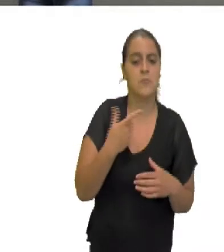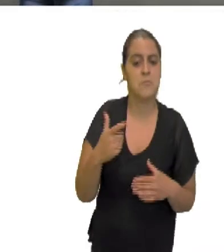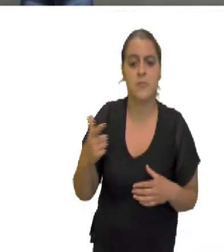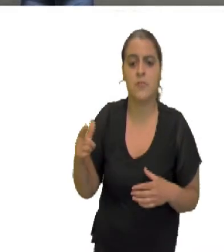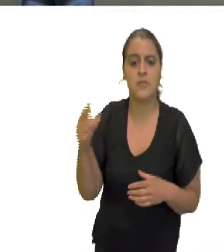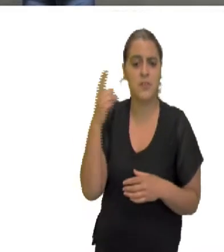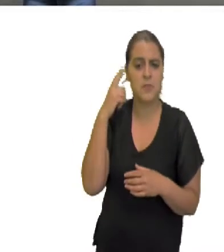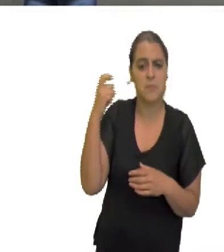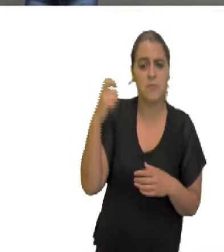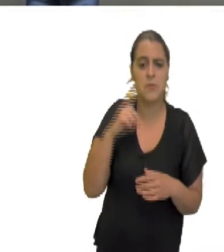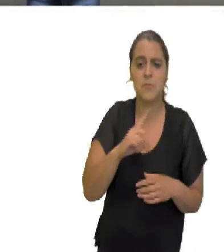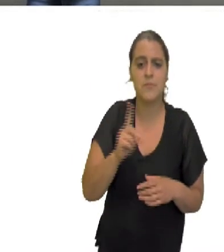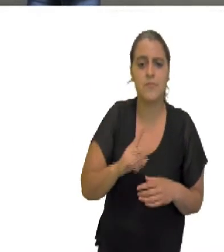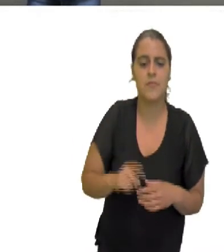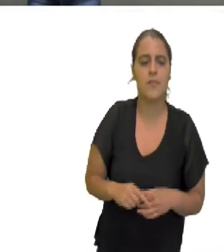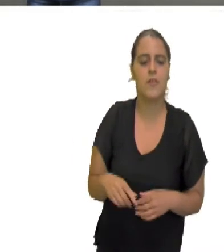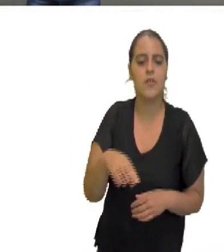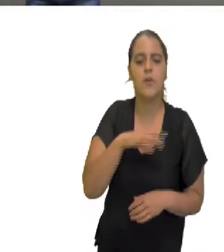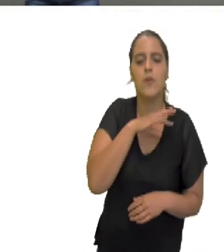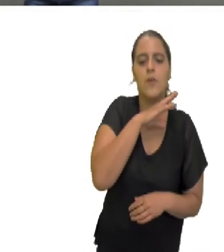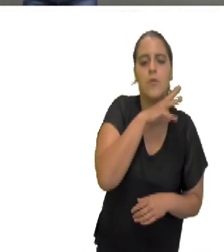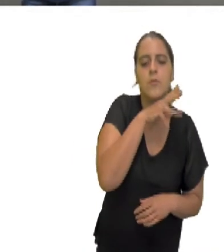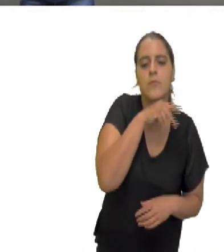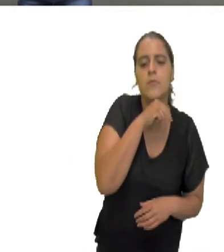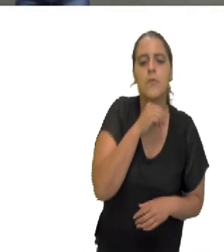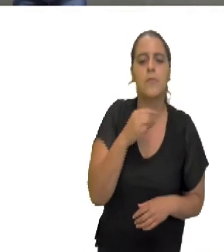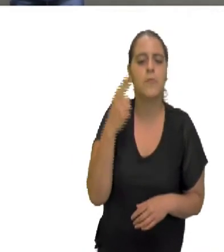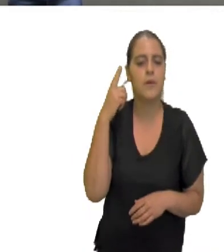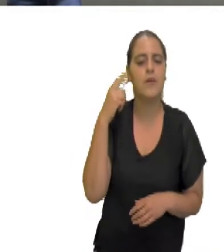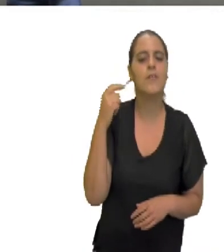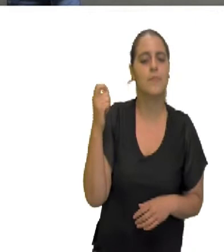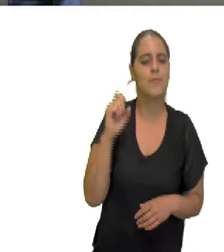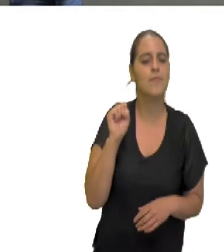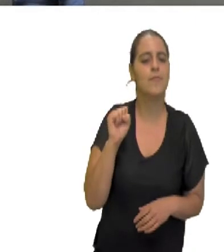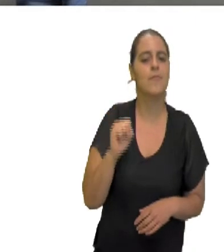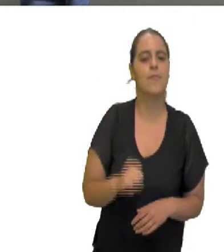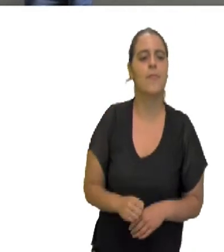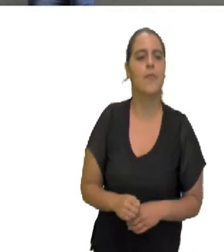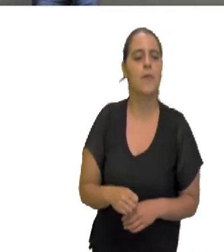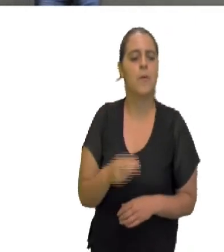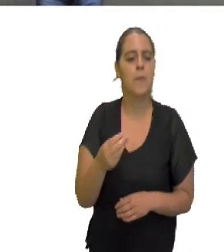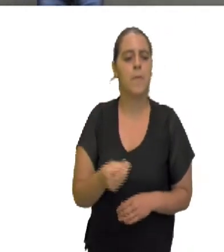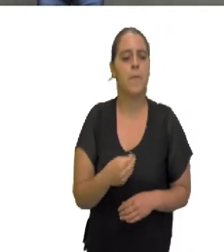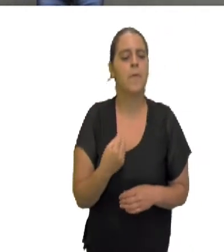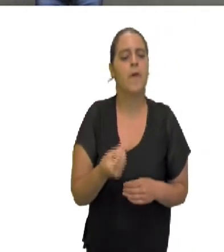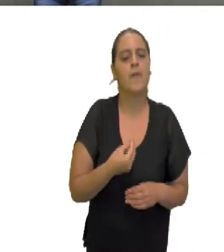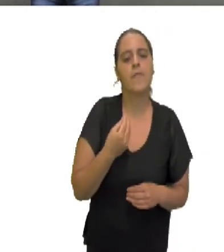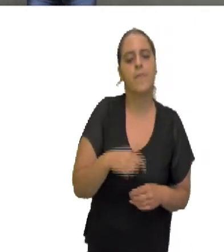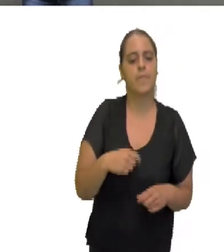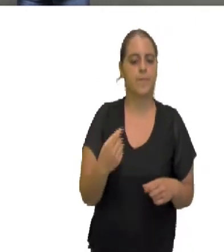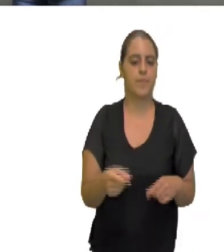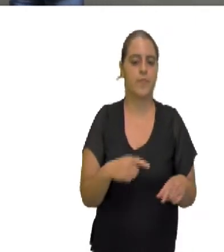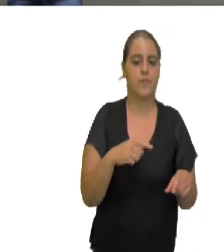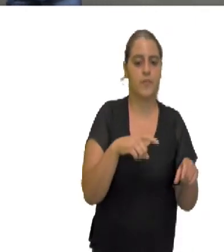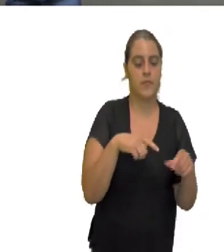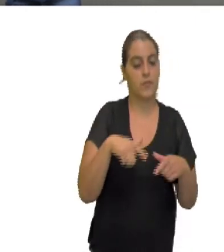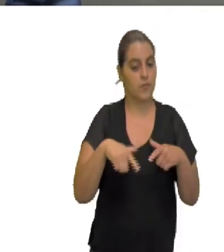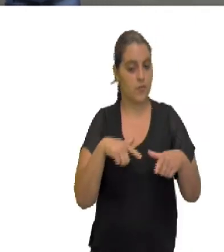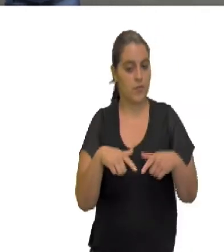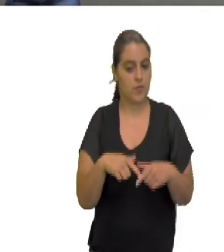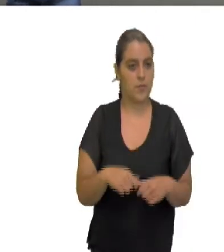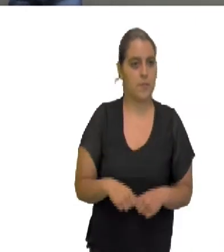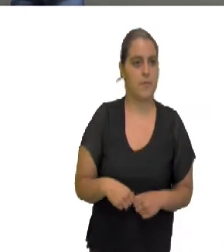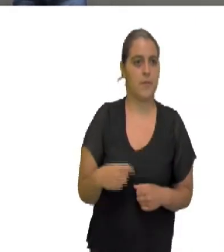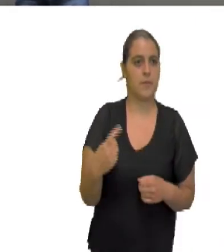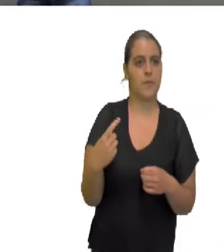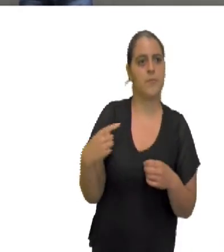barulho, o barulho que você ouve é dos animais. Vamos lá. Modo de vida na cidade, trabalho. As pessoas que vivem na cidade, será